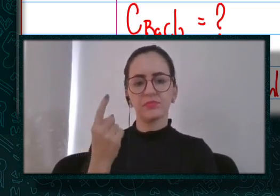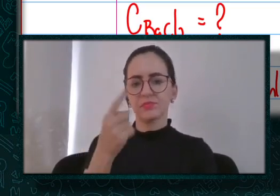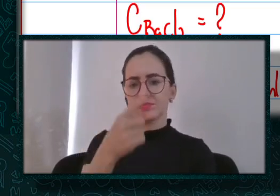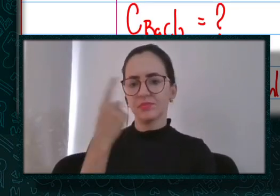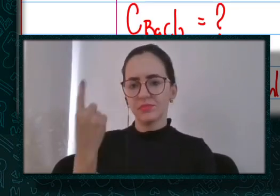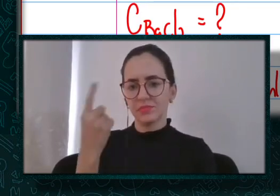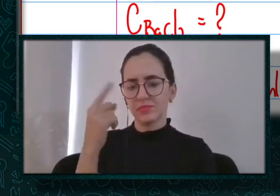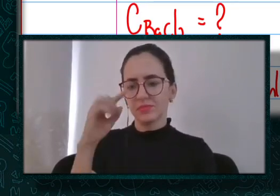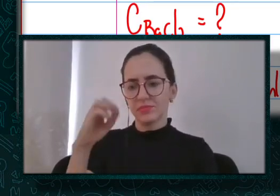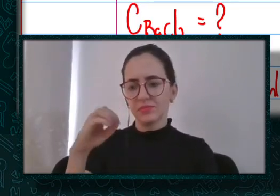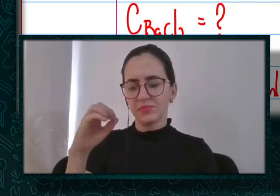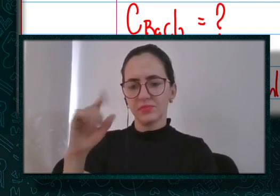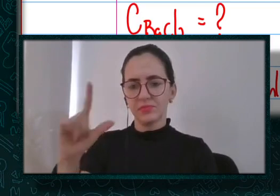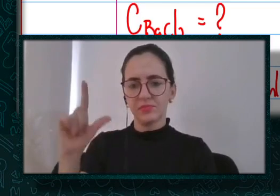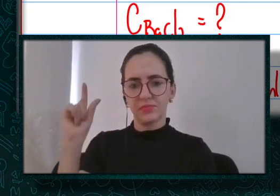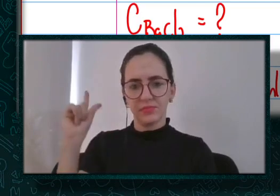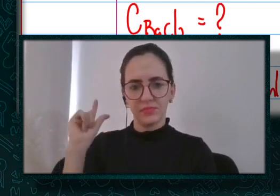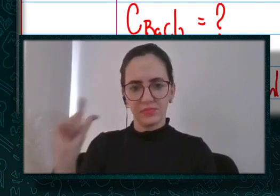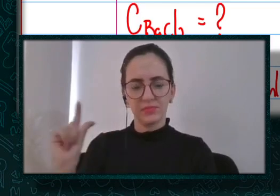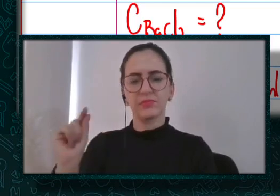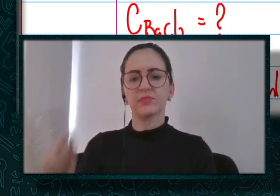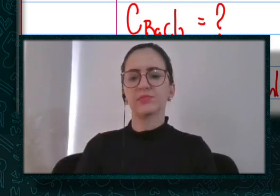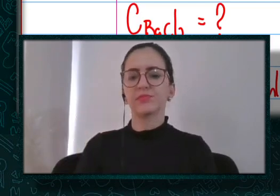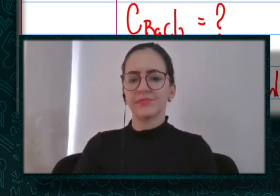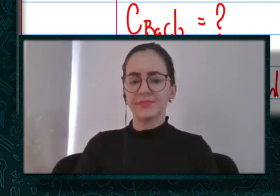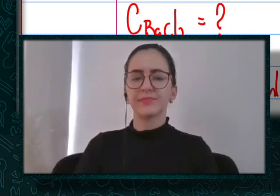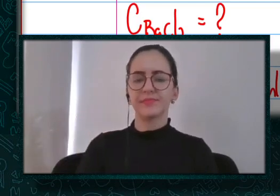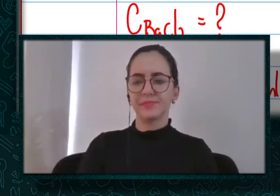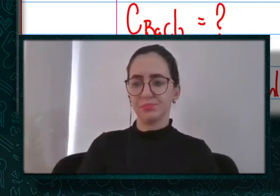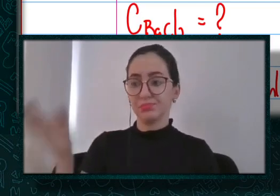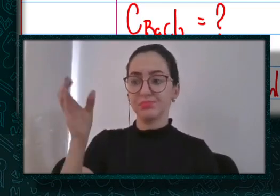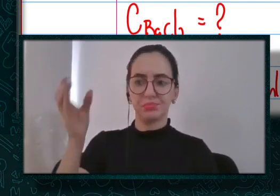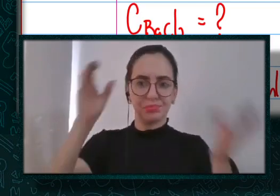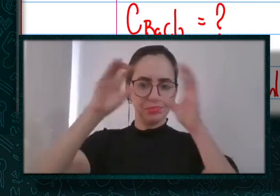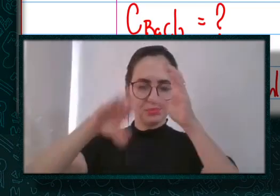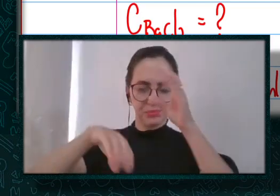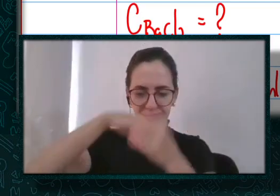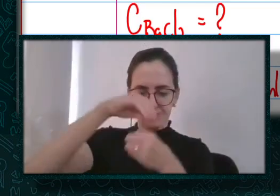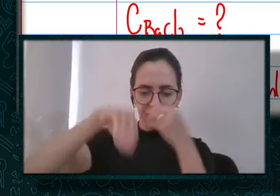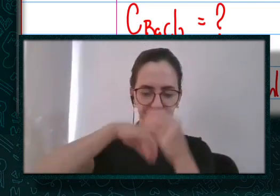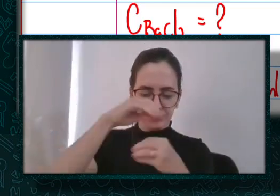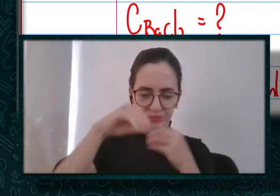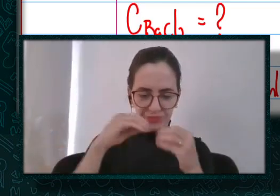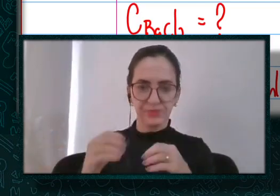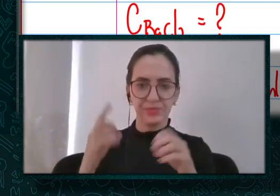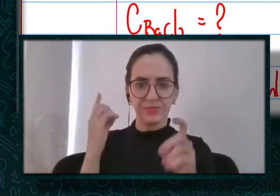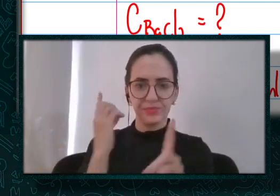certo? Entenderam, gente? Perceberam como é que funciona a nossa segunda questãozinha aí?